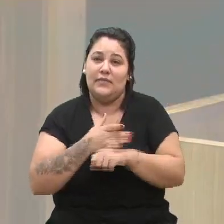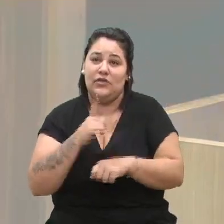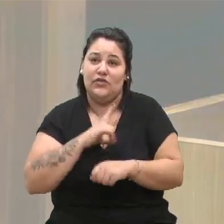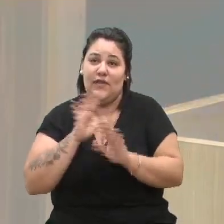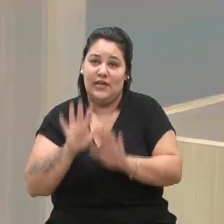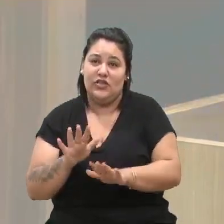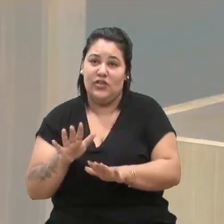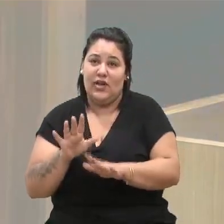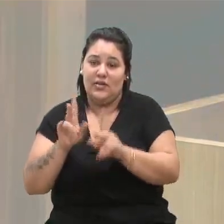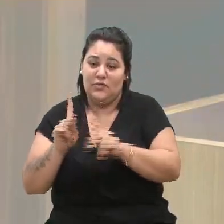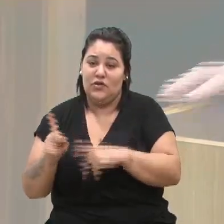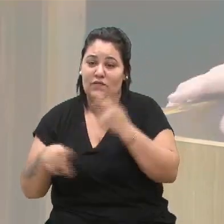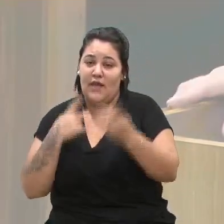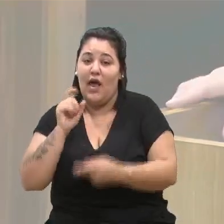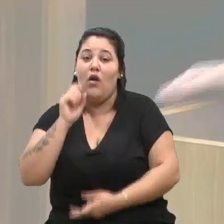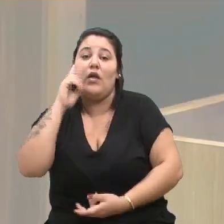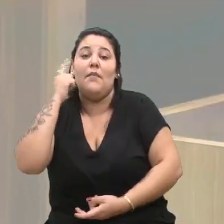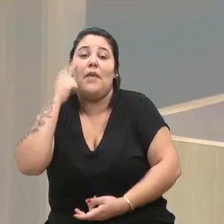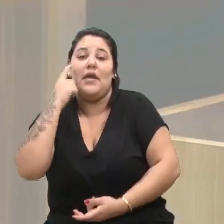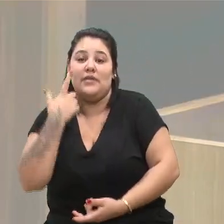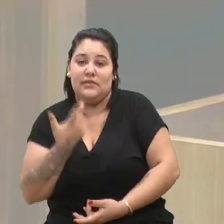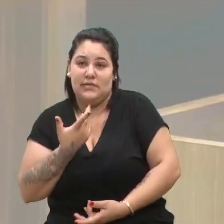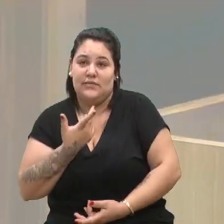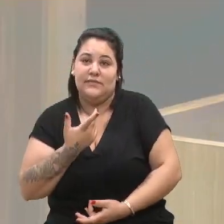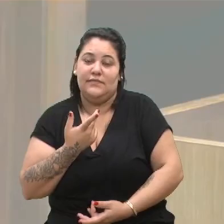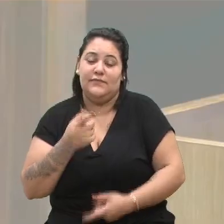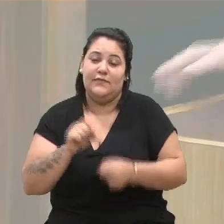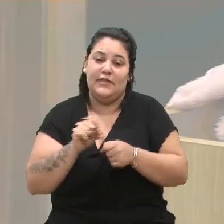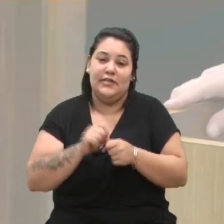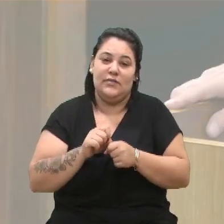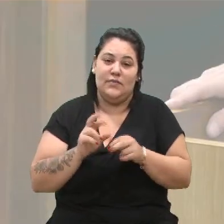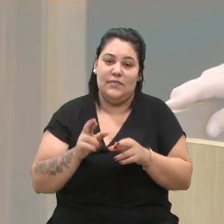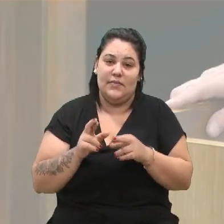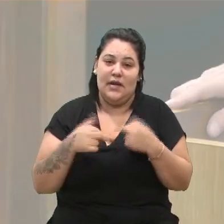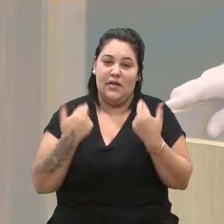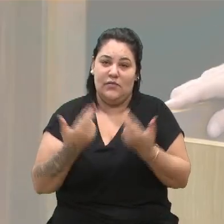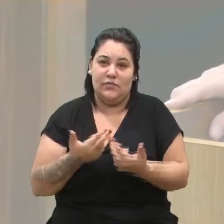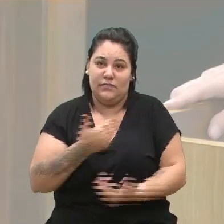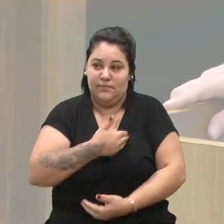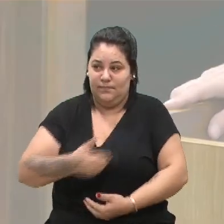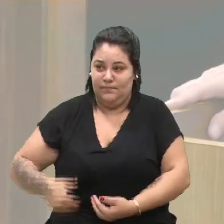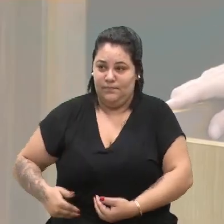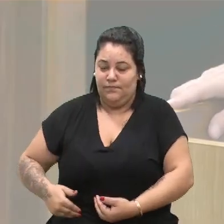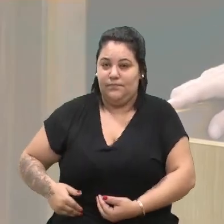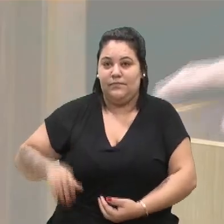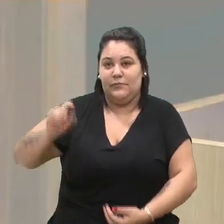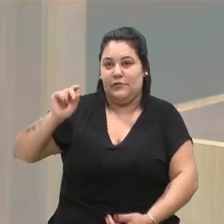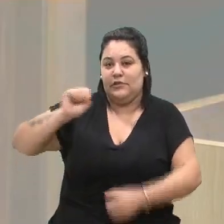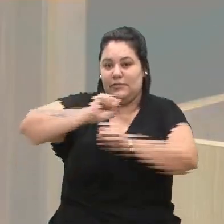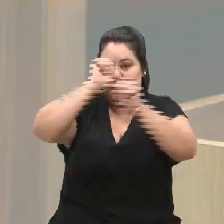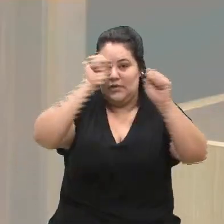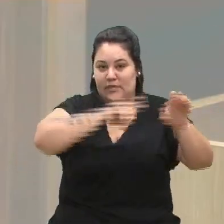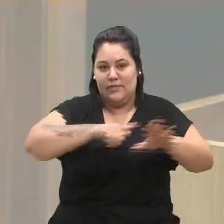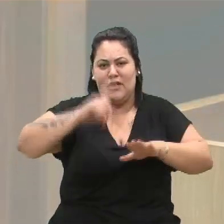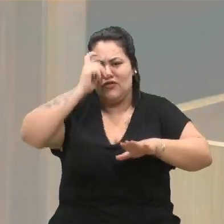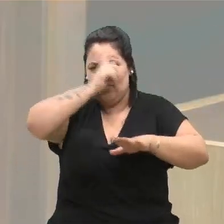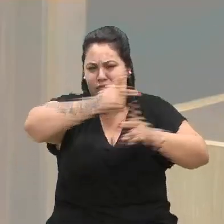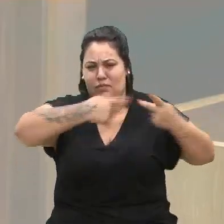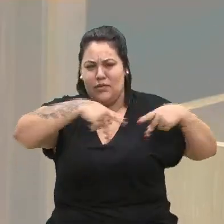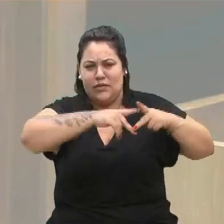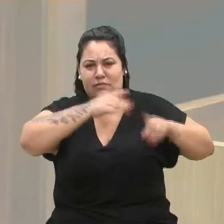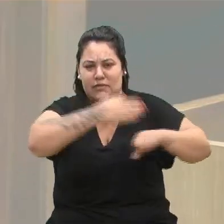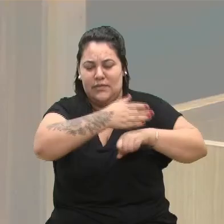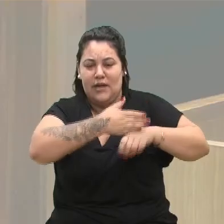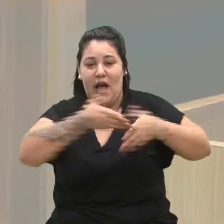o que pensa, vamos deixar expor, porque fazer uma audiência pública às 10 da manhã durante a semana fica difícil da população poder participar. Então nós vamos abrir